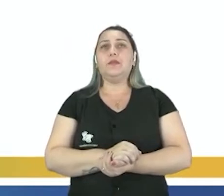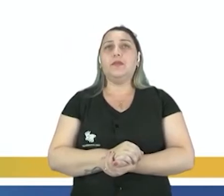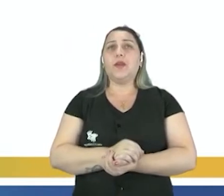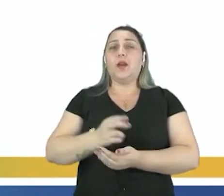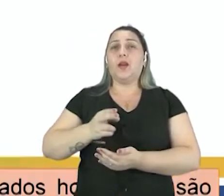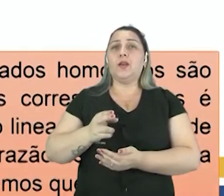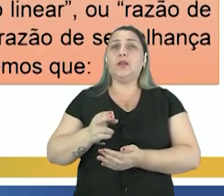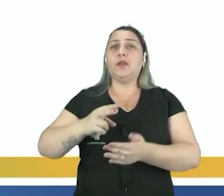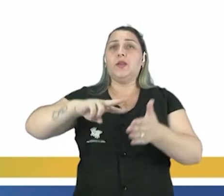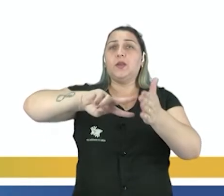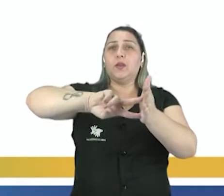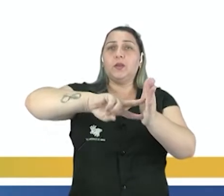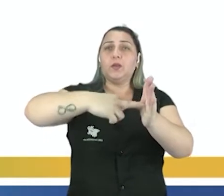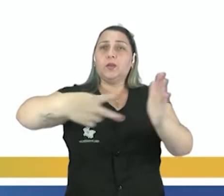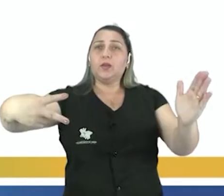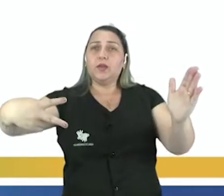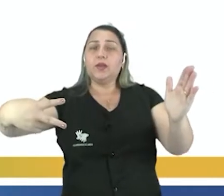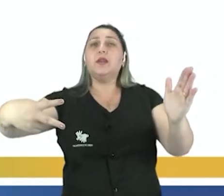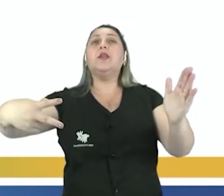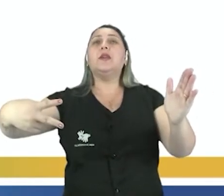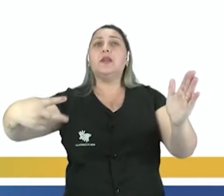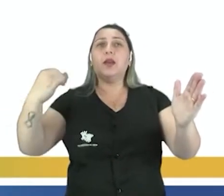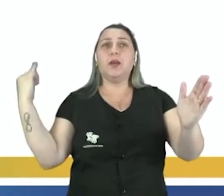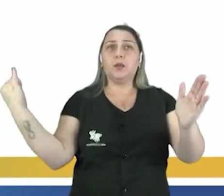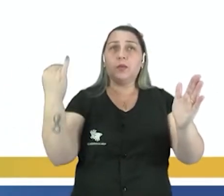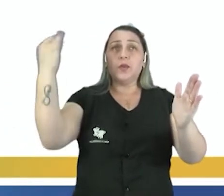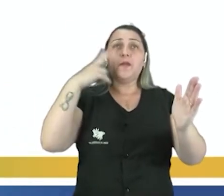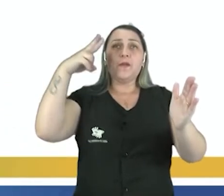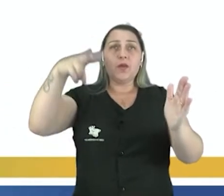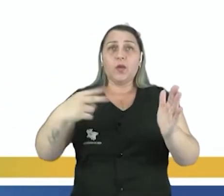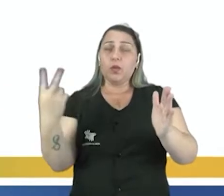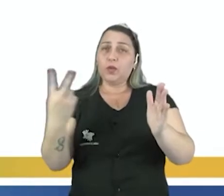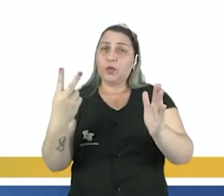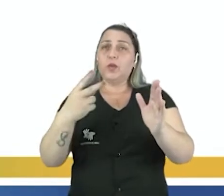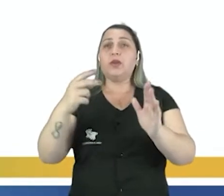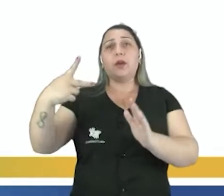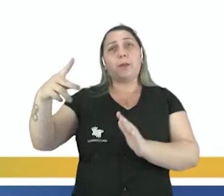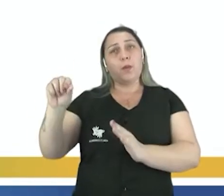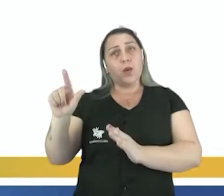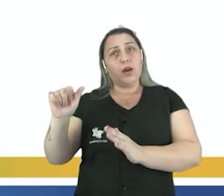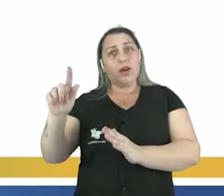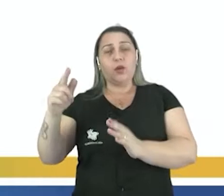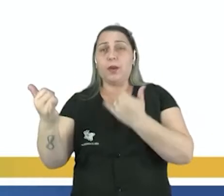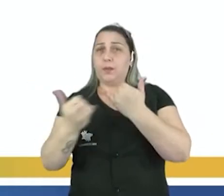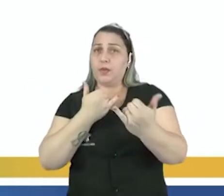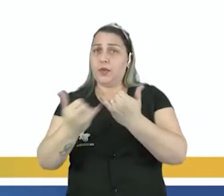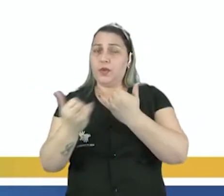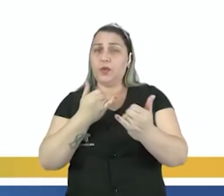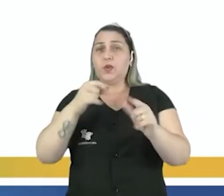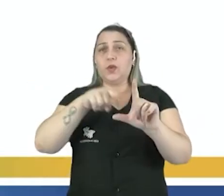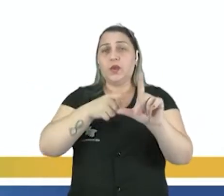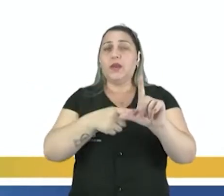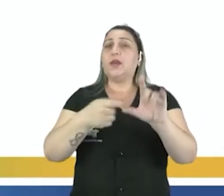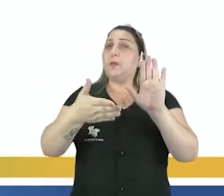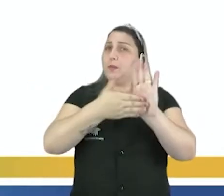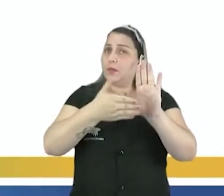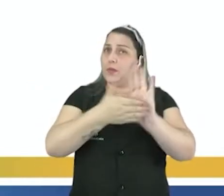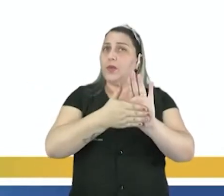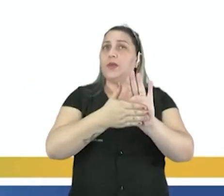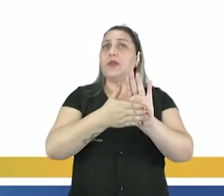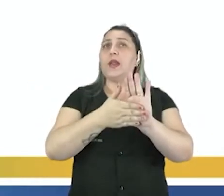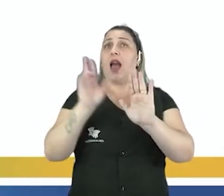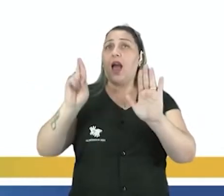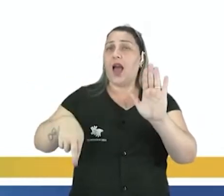Então, consequências importantes. Vimos que quando dois polígonos são semelhantes, os lados homólogos são proporcionais, ou